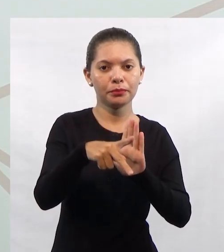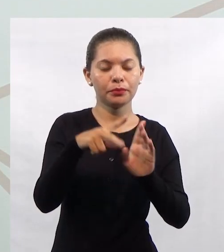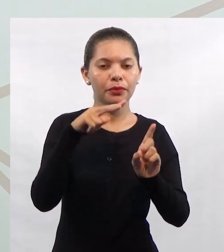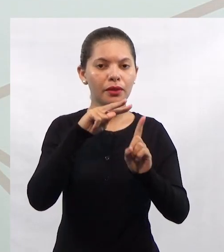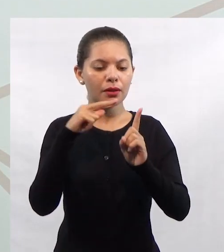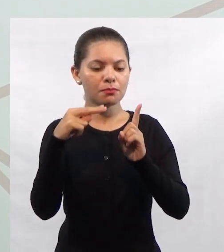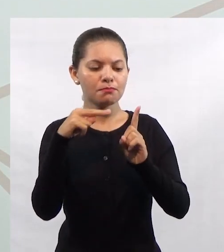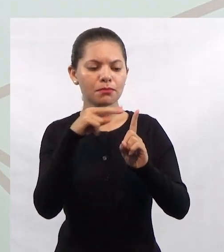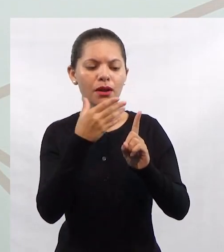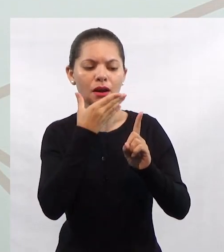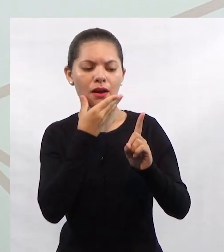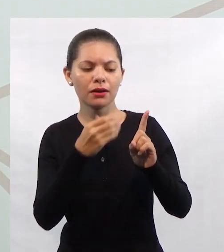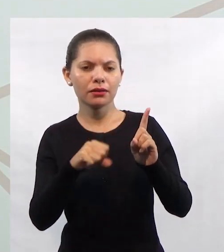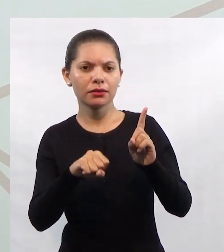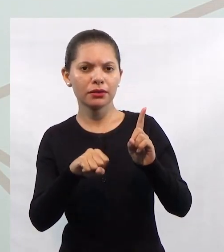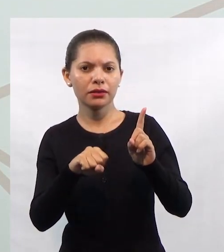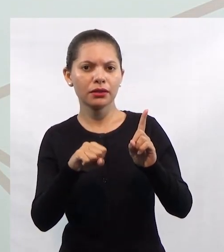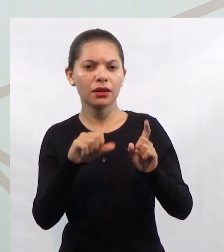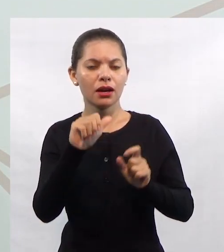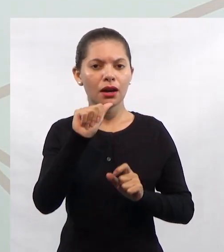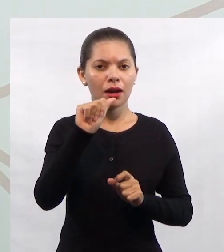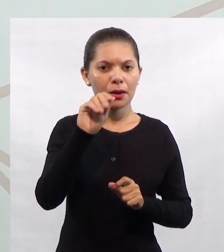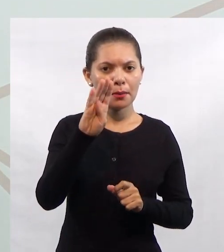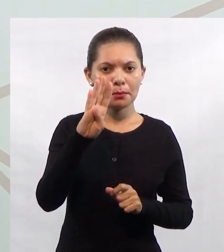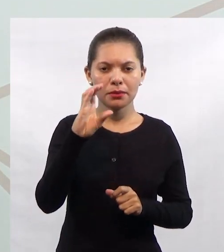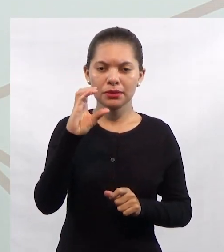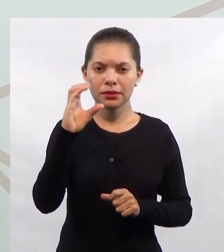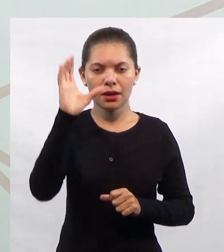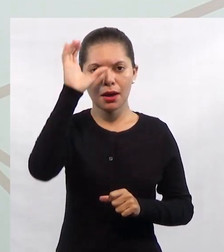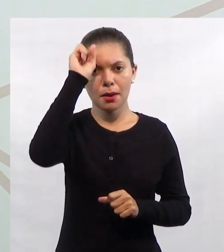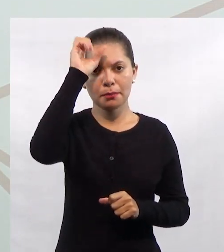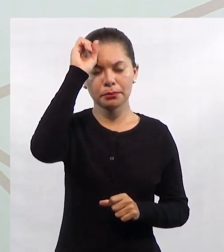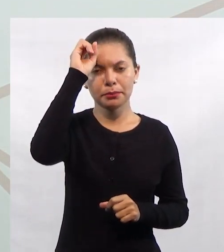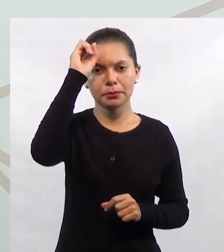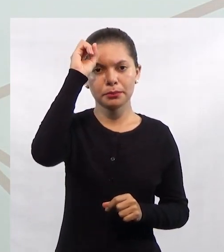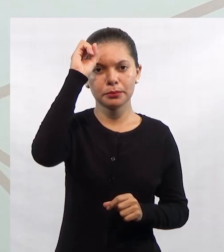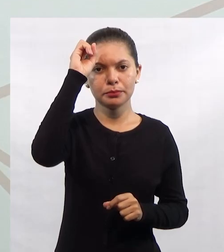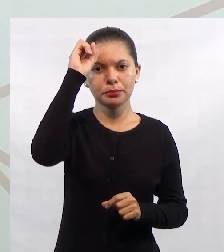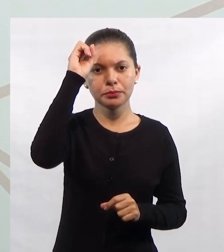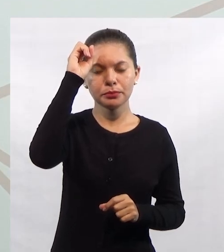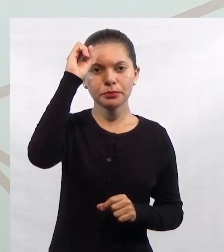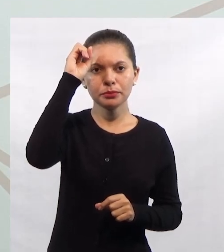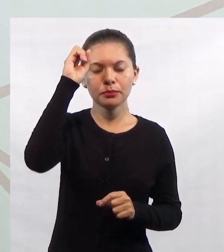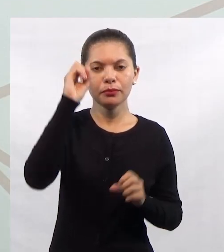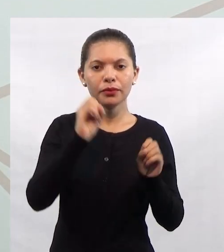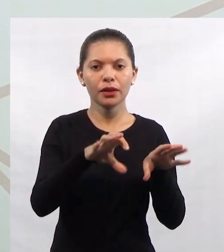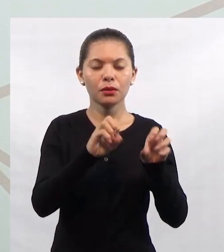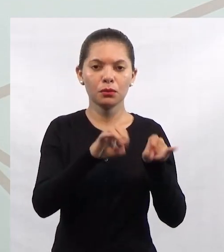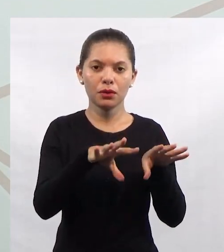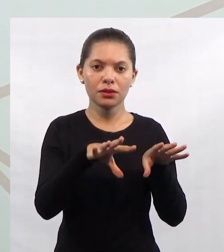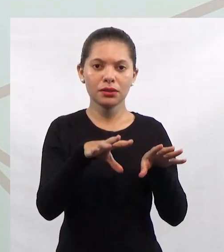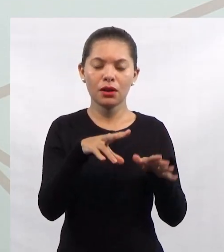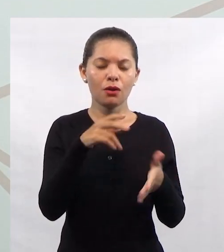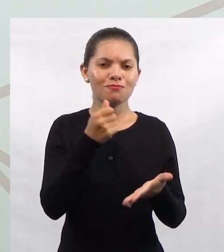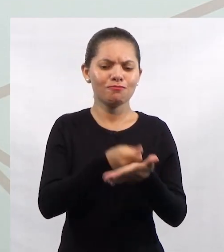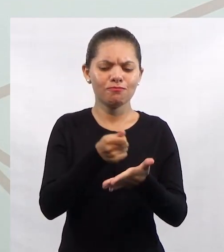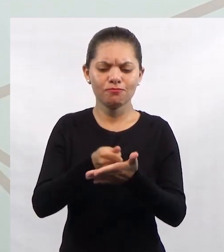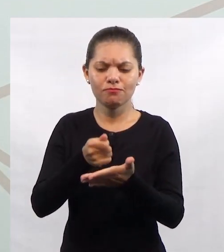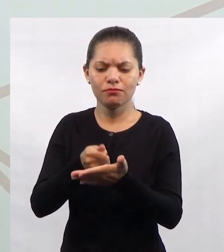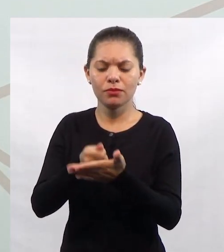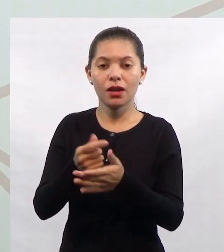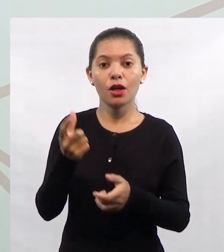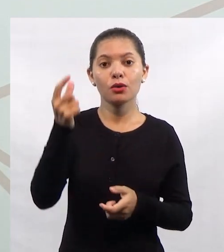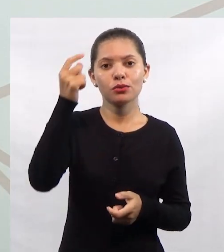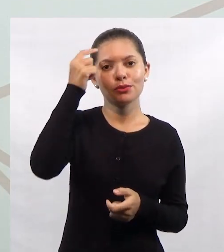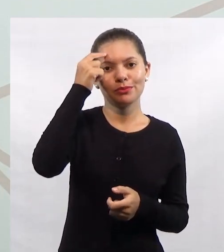Então, para a perspectiva freiriana, a alfabetização de jovens e adultos e, consequentemente, a educação, ela